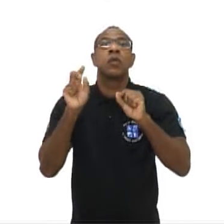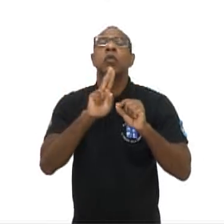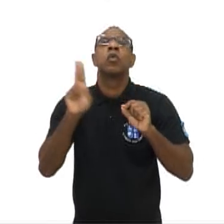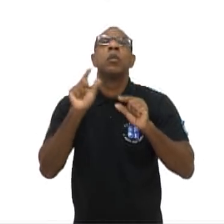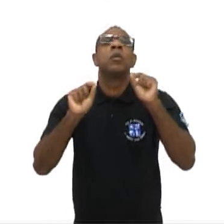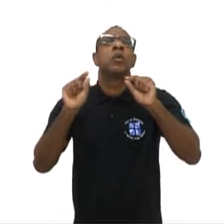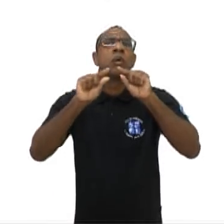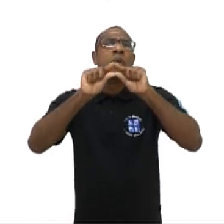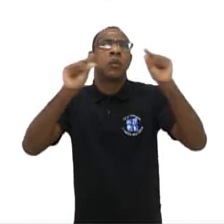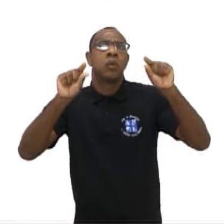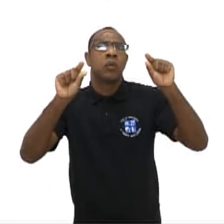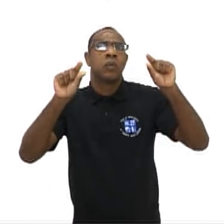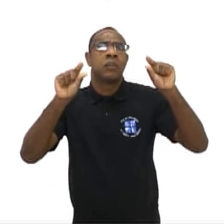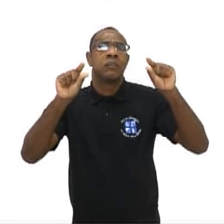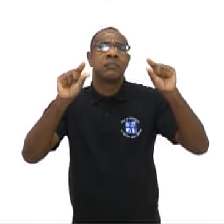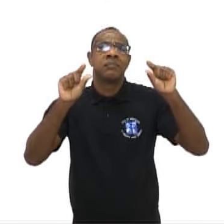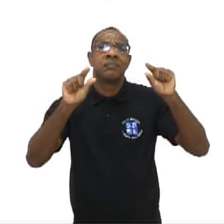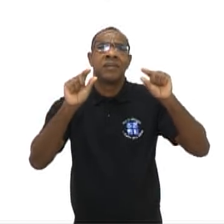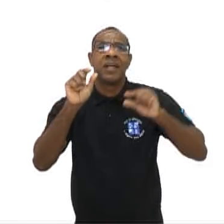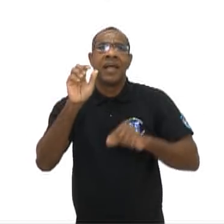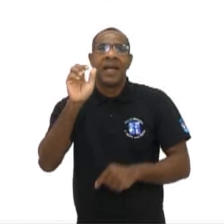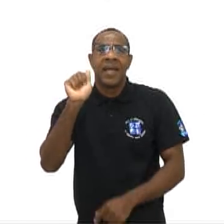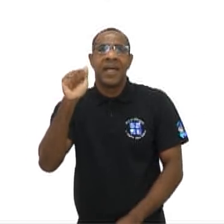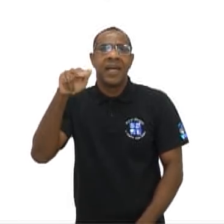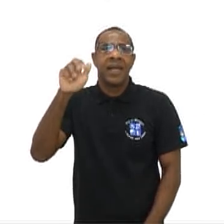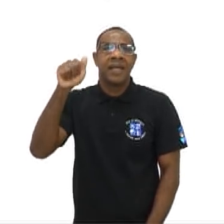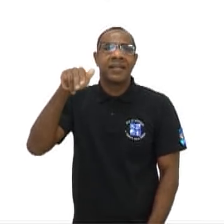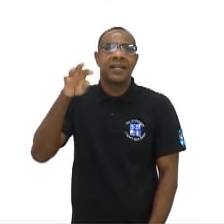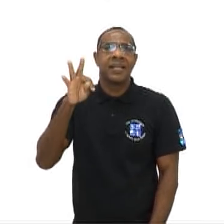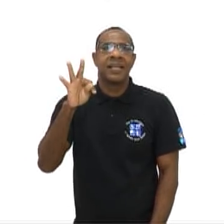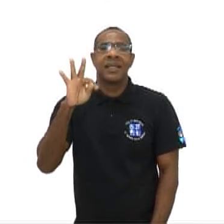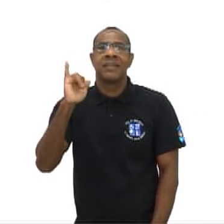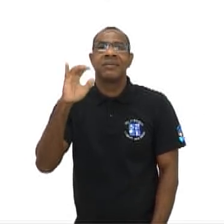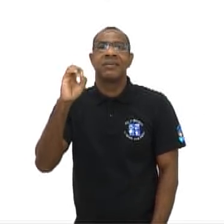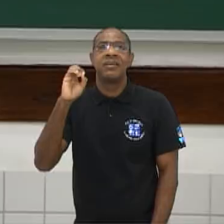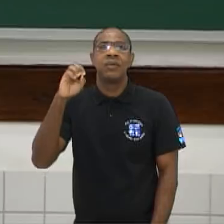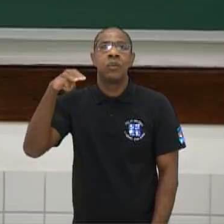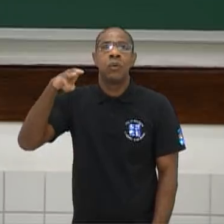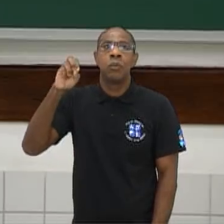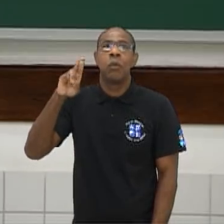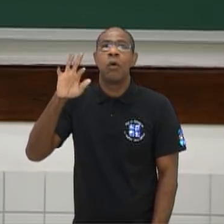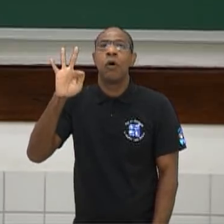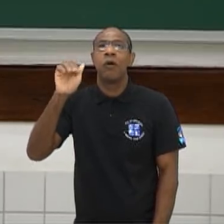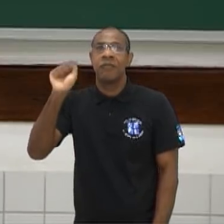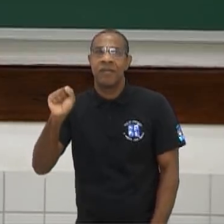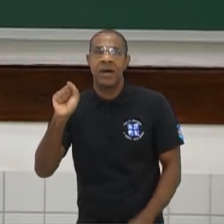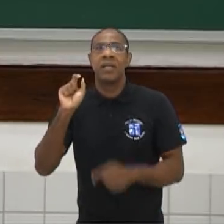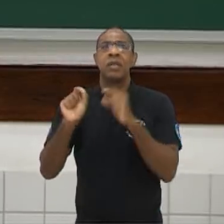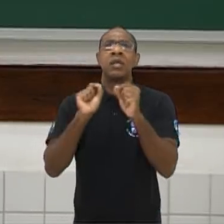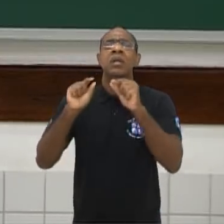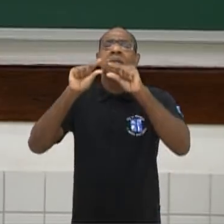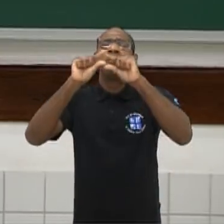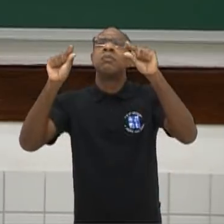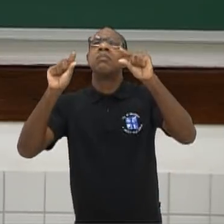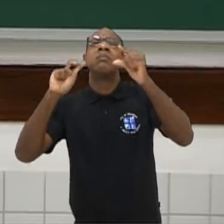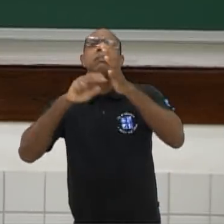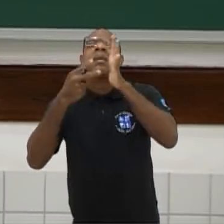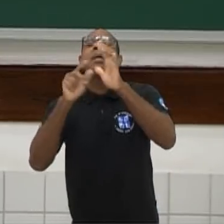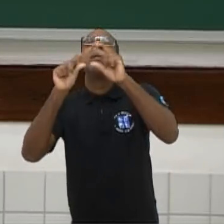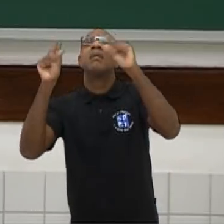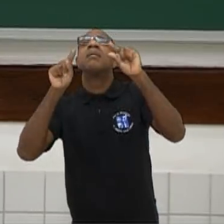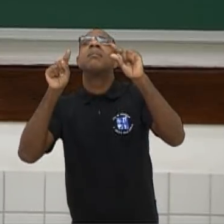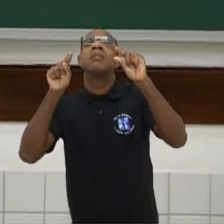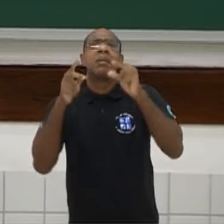de enantiomorfas a característica da imagem de um espelho plano. O que é esse enantiomorfas que teremos ali?